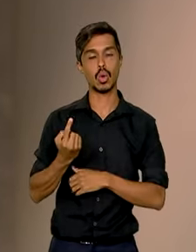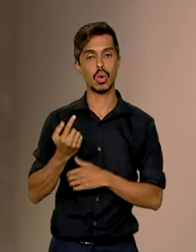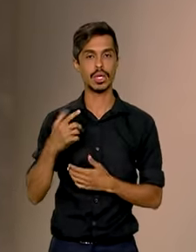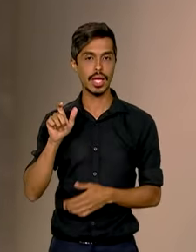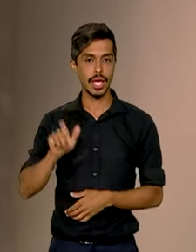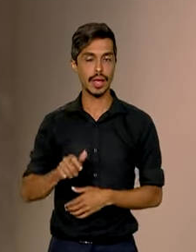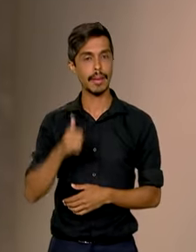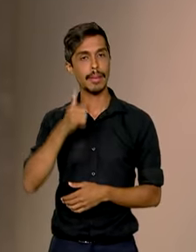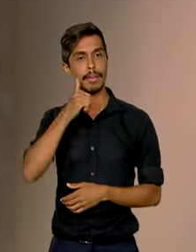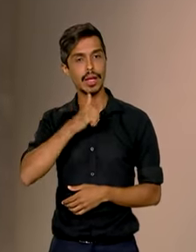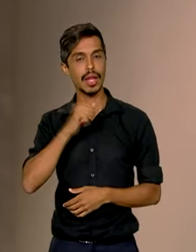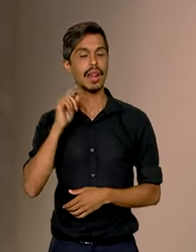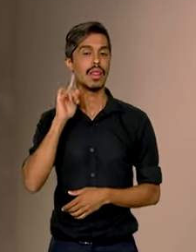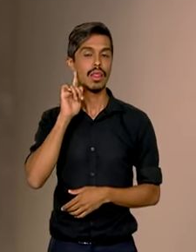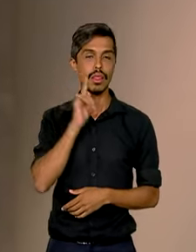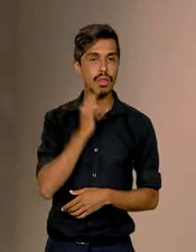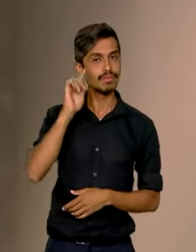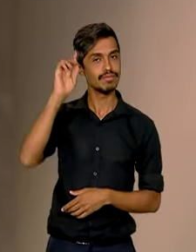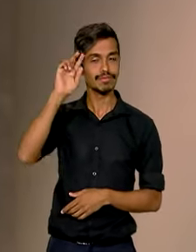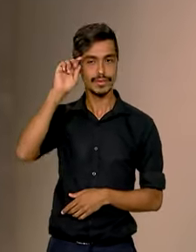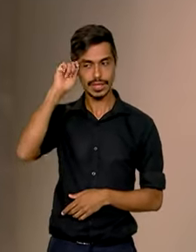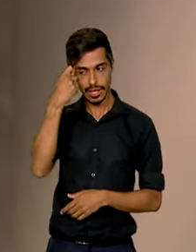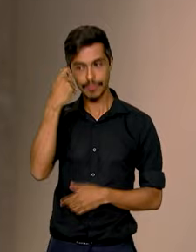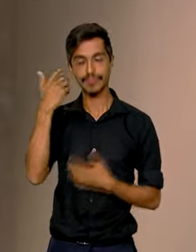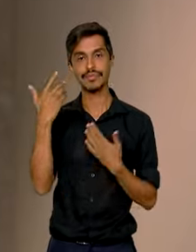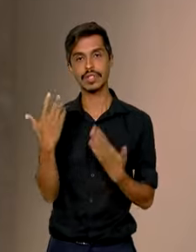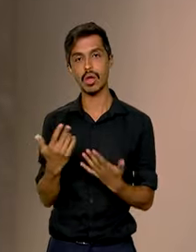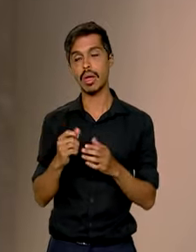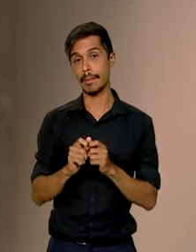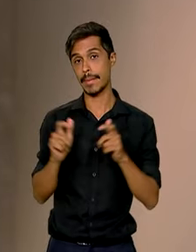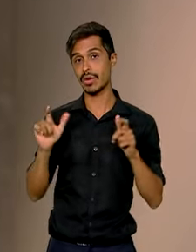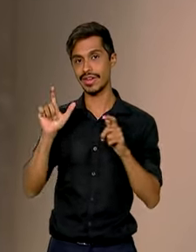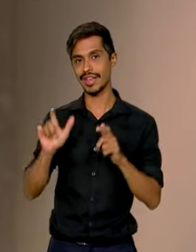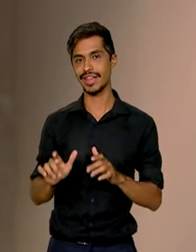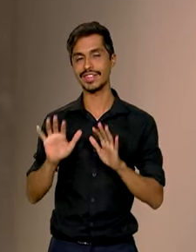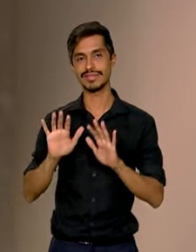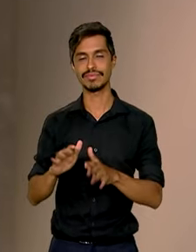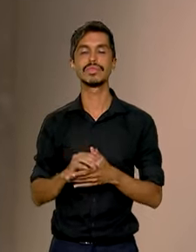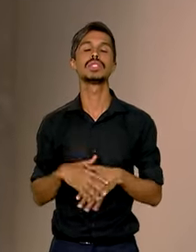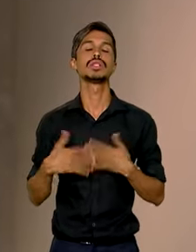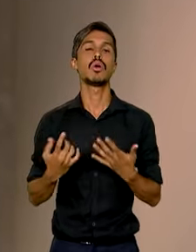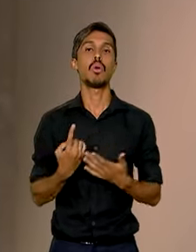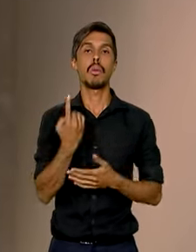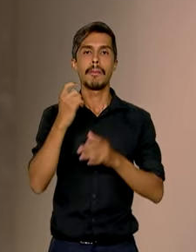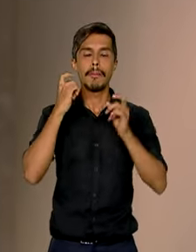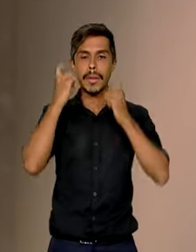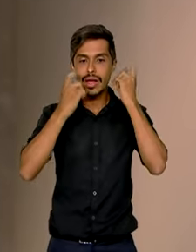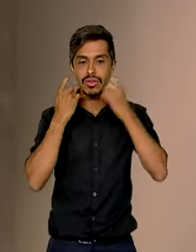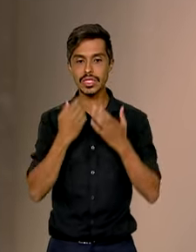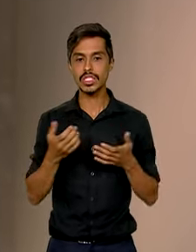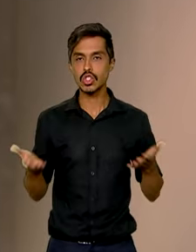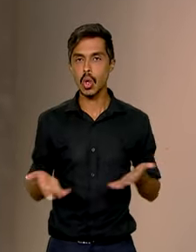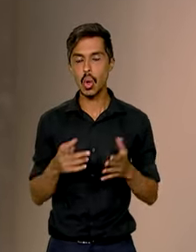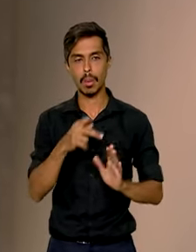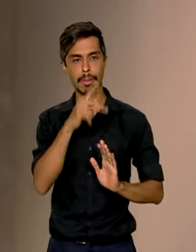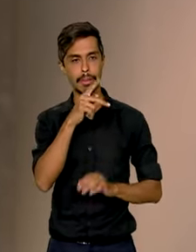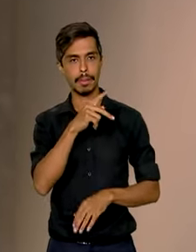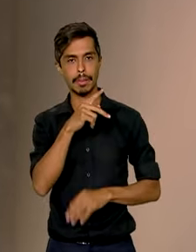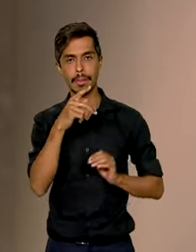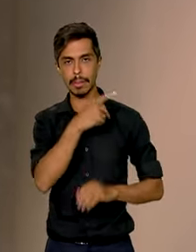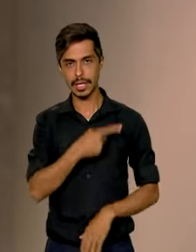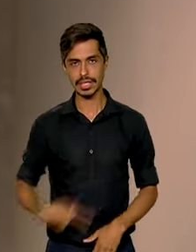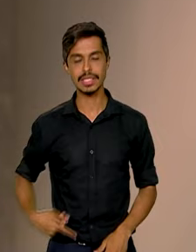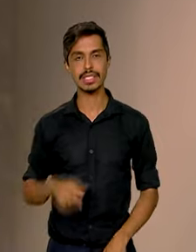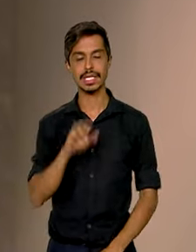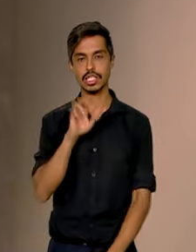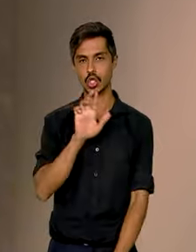negras e pardas. Então, essa é a grande maioria. E uma das preocupações que foi muito garantida pelo presidente Lula, é